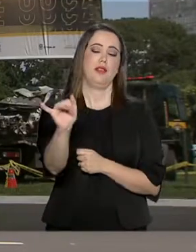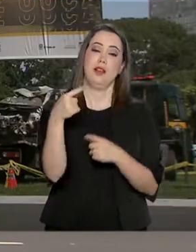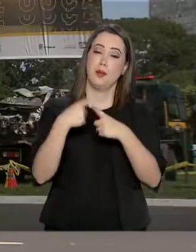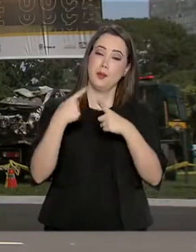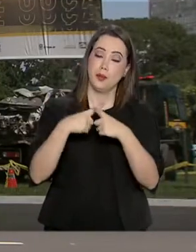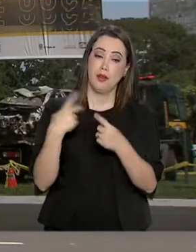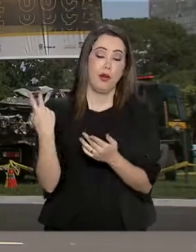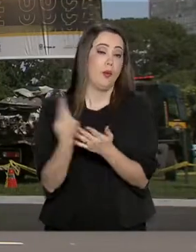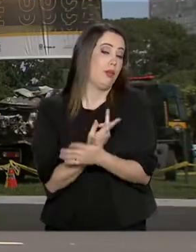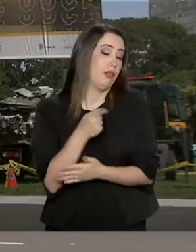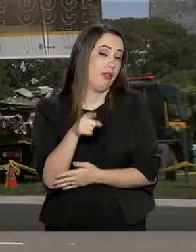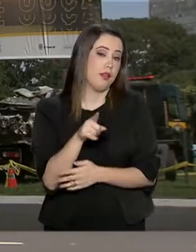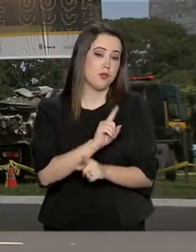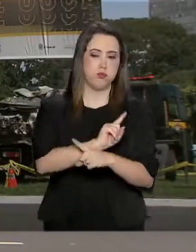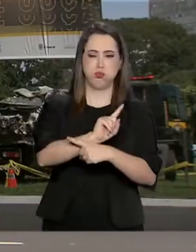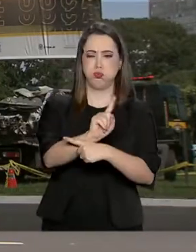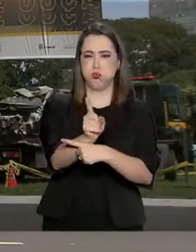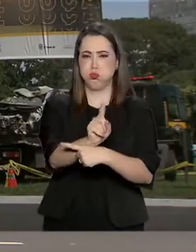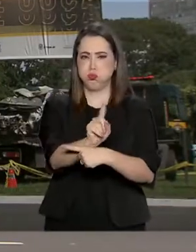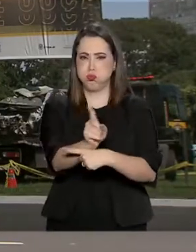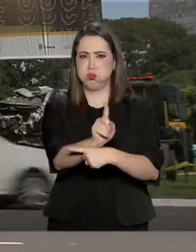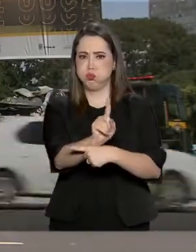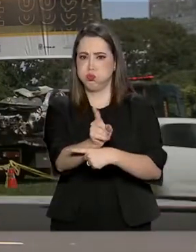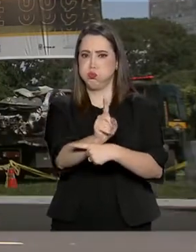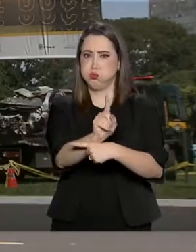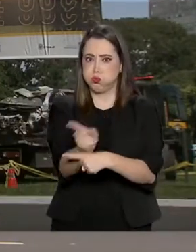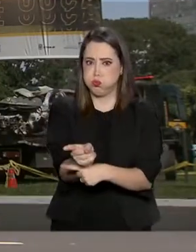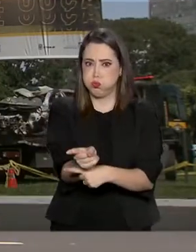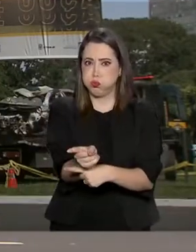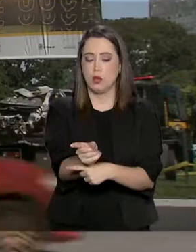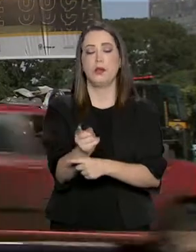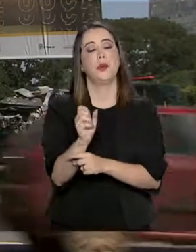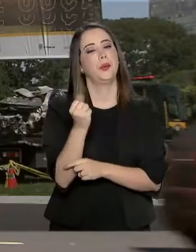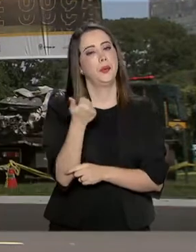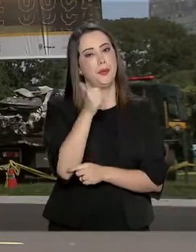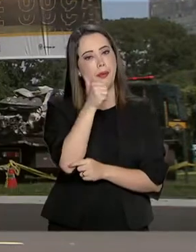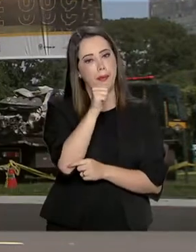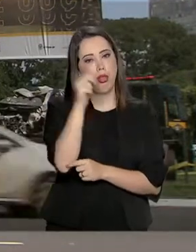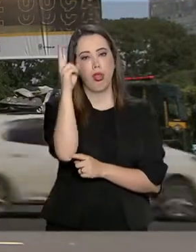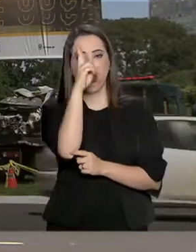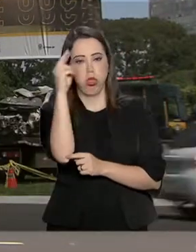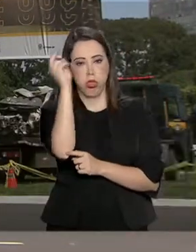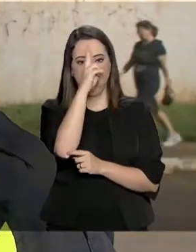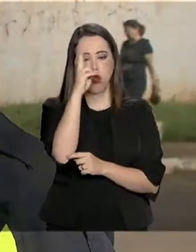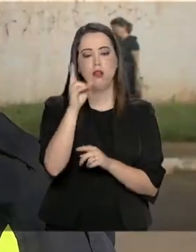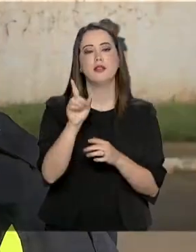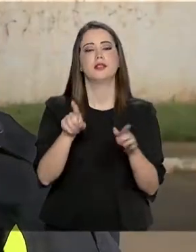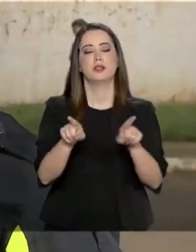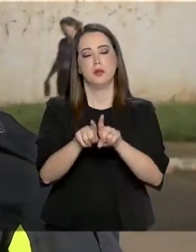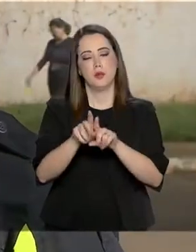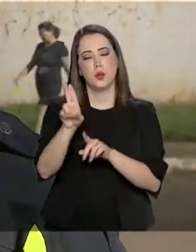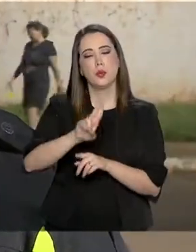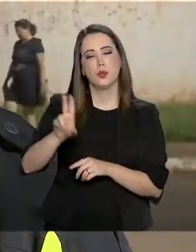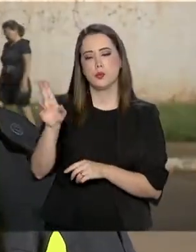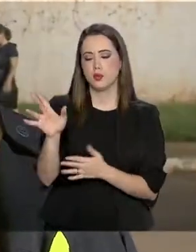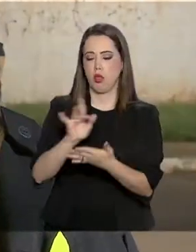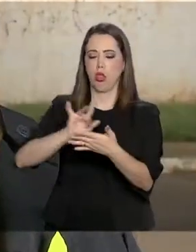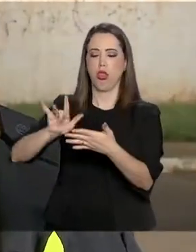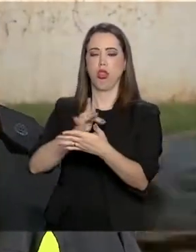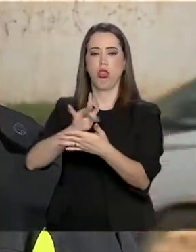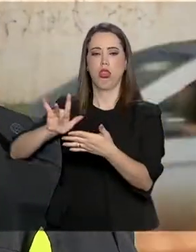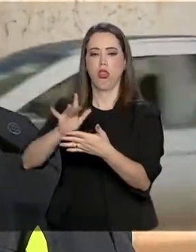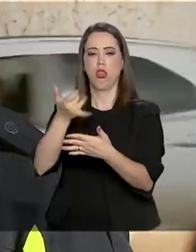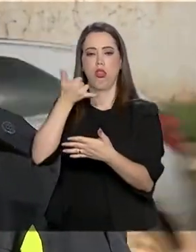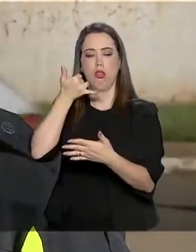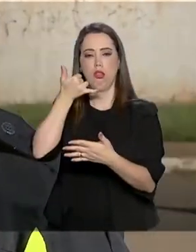são provocados pelo excesso de velocidade, consumo de álcool e uso do celular ao volante. As pessoas, querendo ou não, utilizam